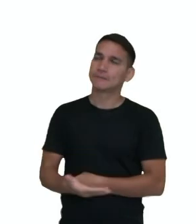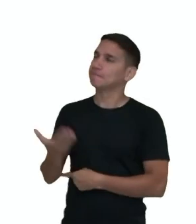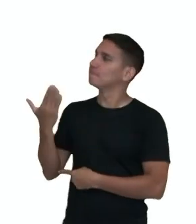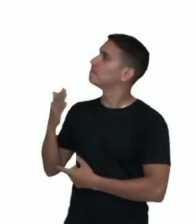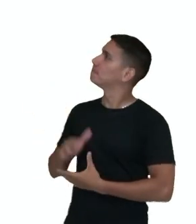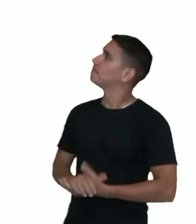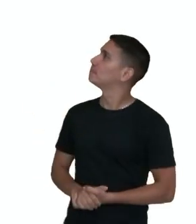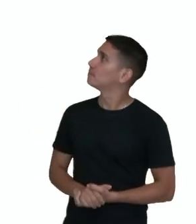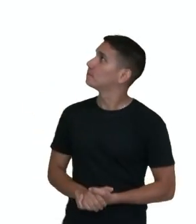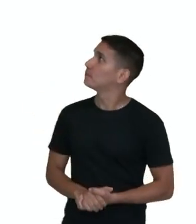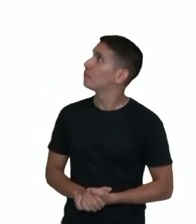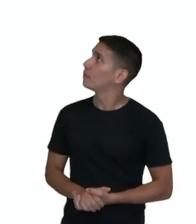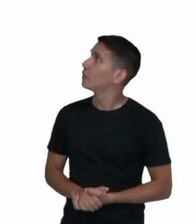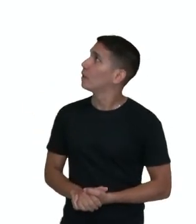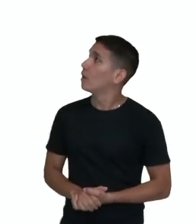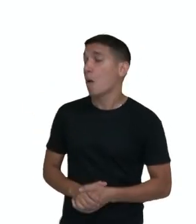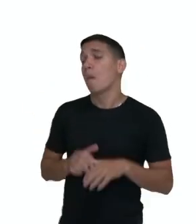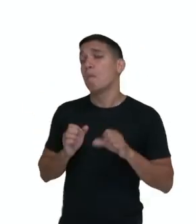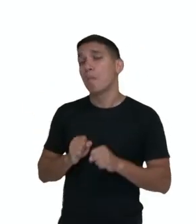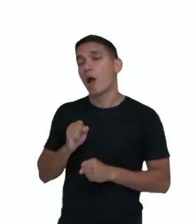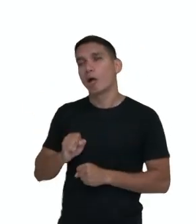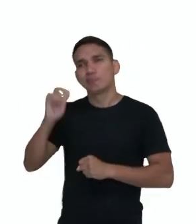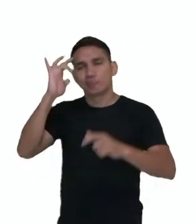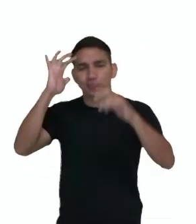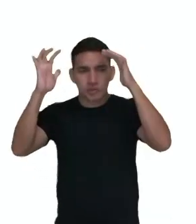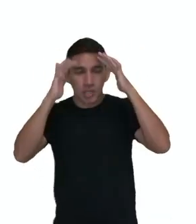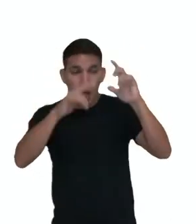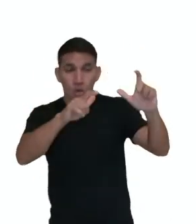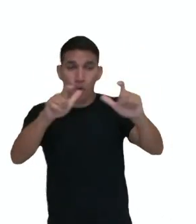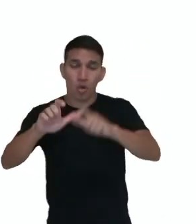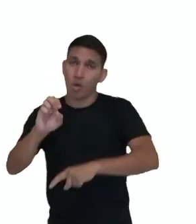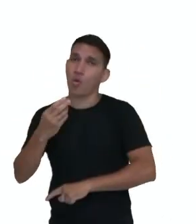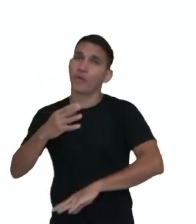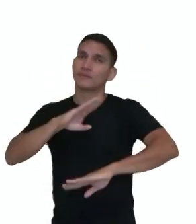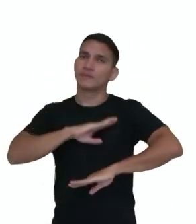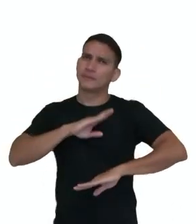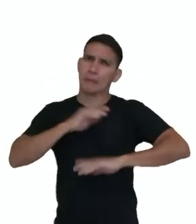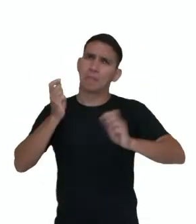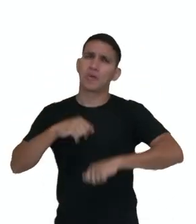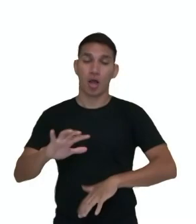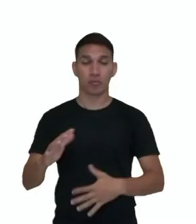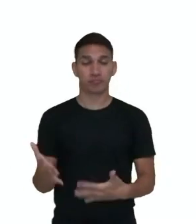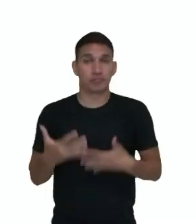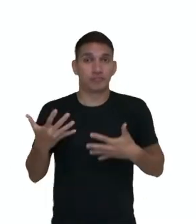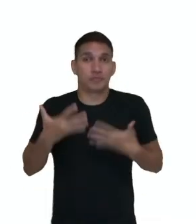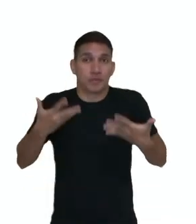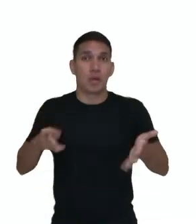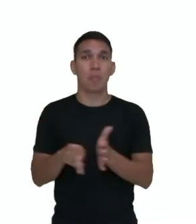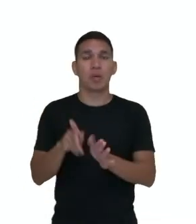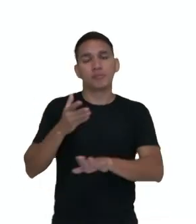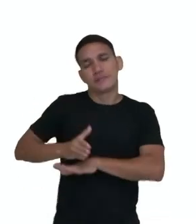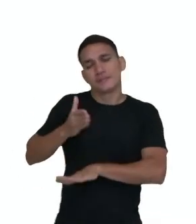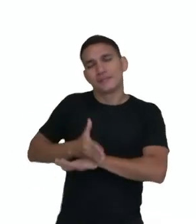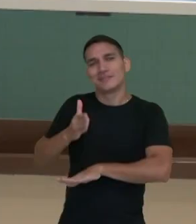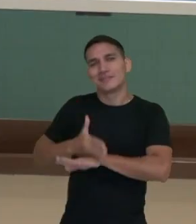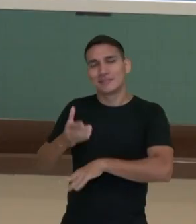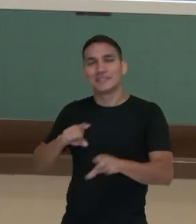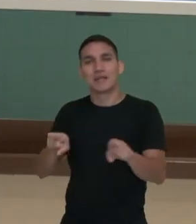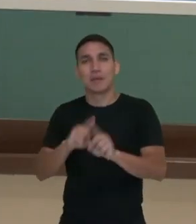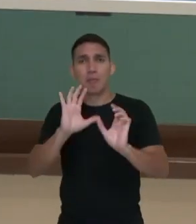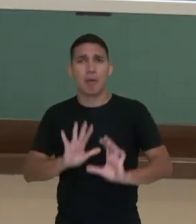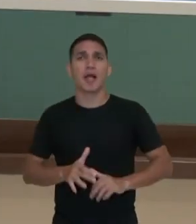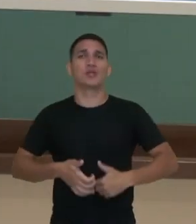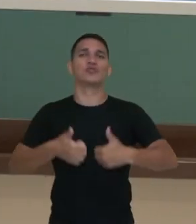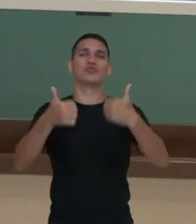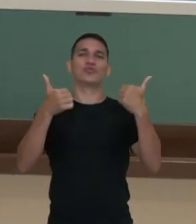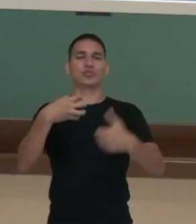minha. Podem simular locais e ou situações que servem de estímulo para o treino e assim melhorar a performance.